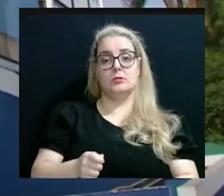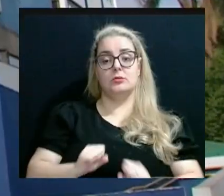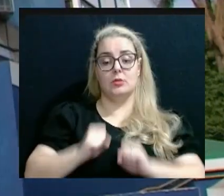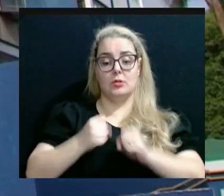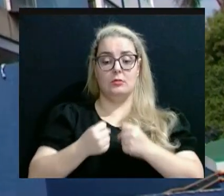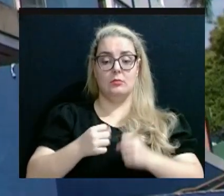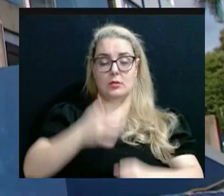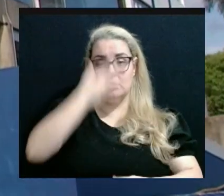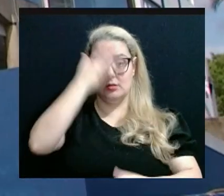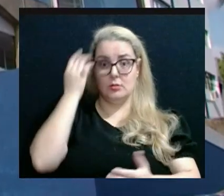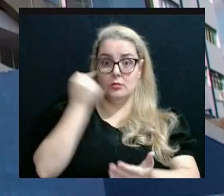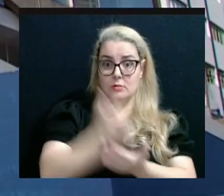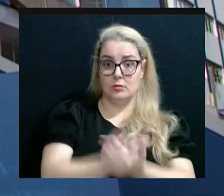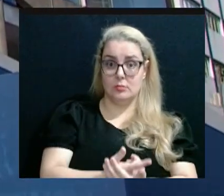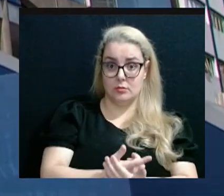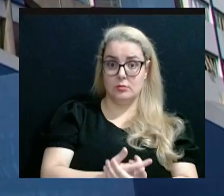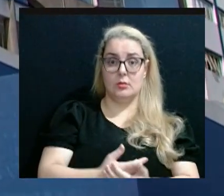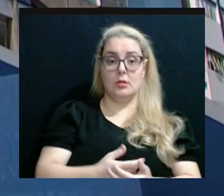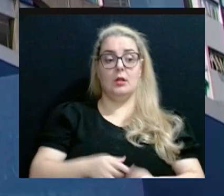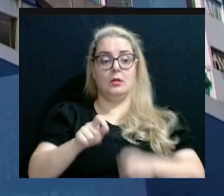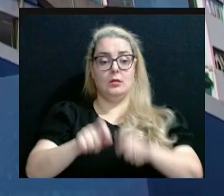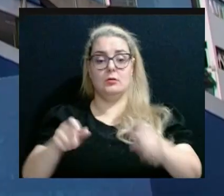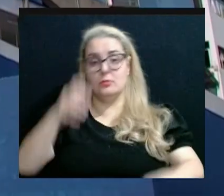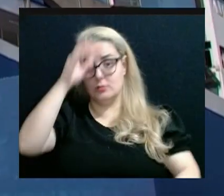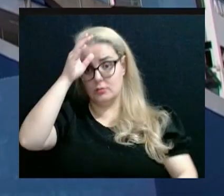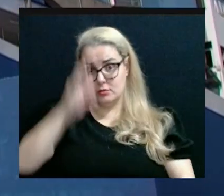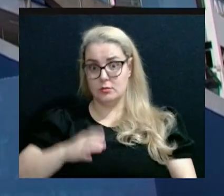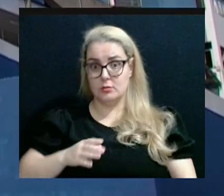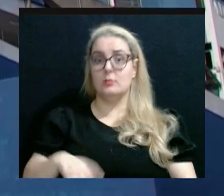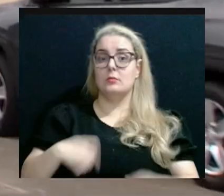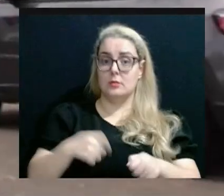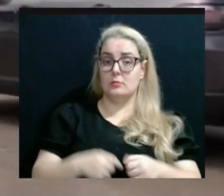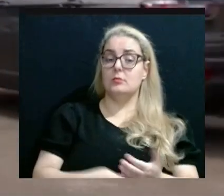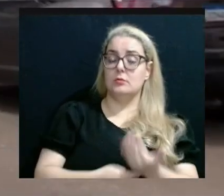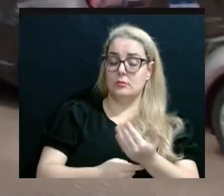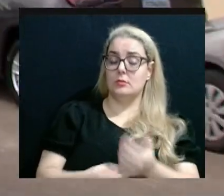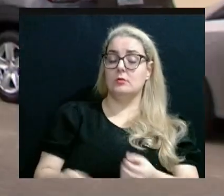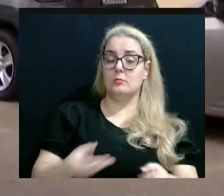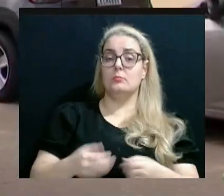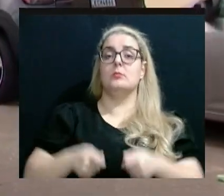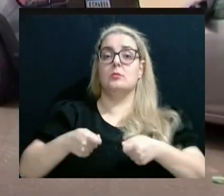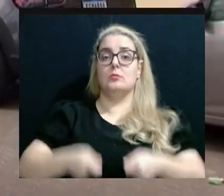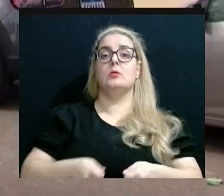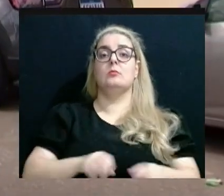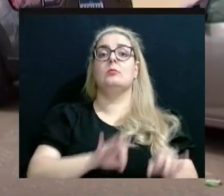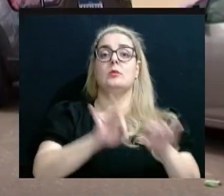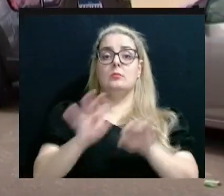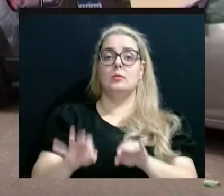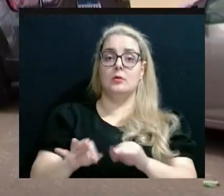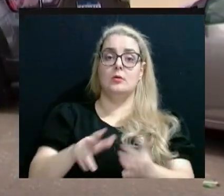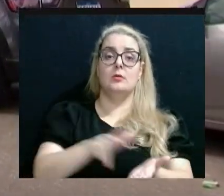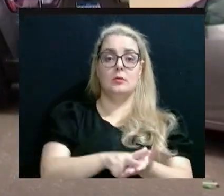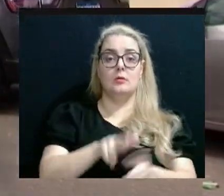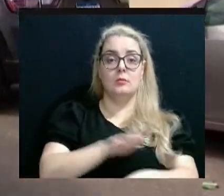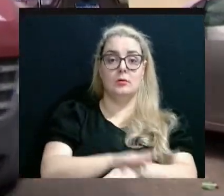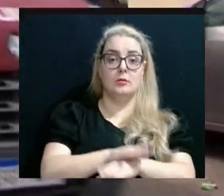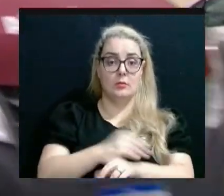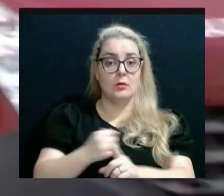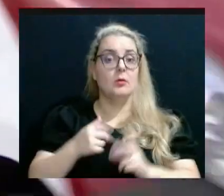usuários precisam de ferramentas mais robustas para o acompanhamento da regulação assistencial, assim como